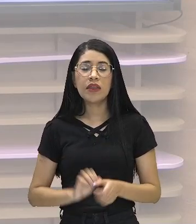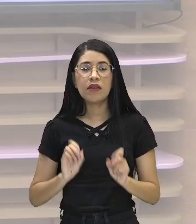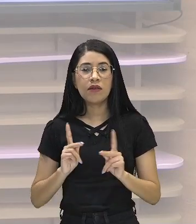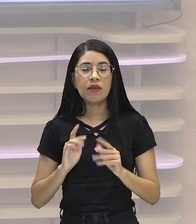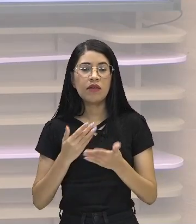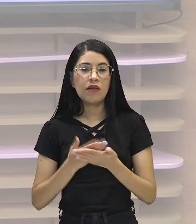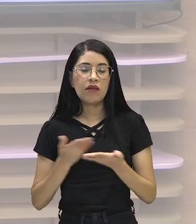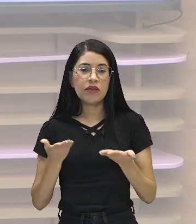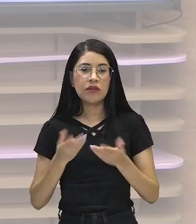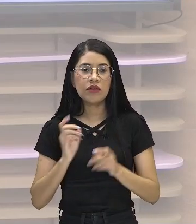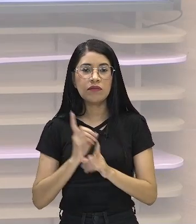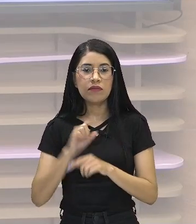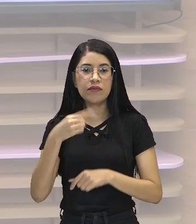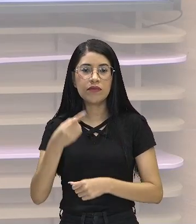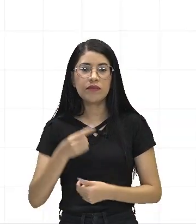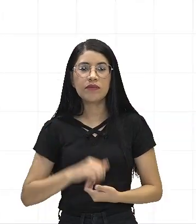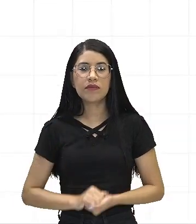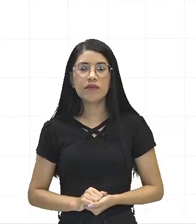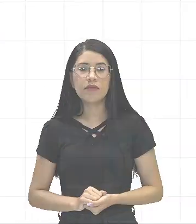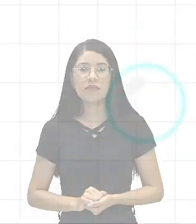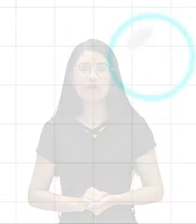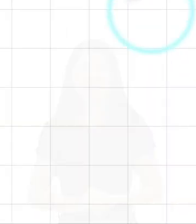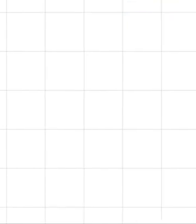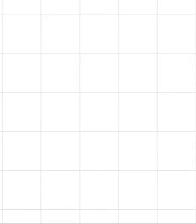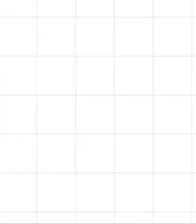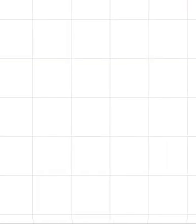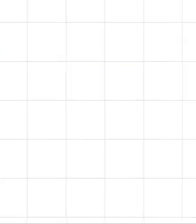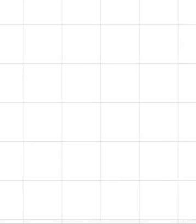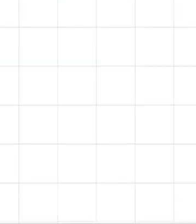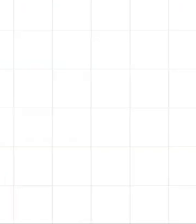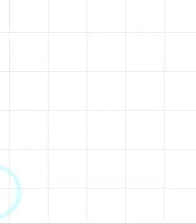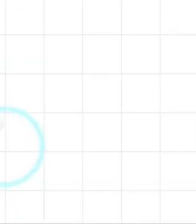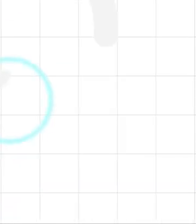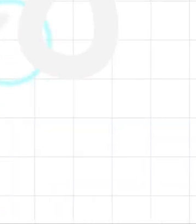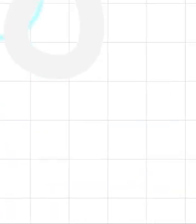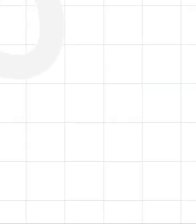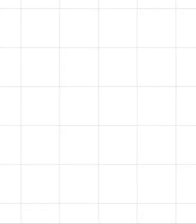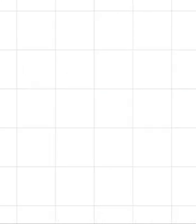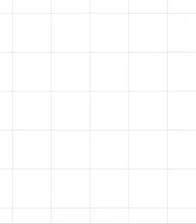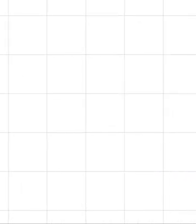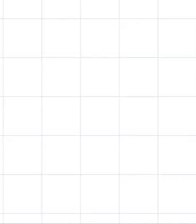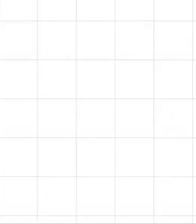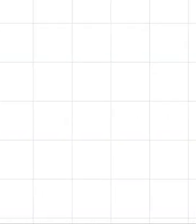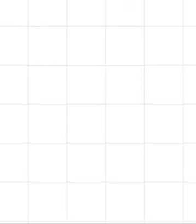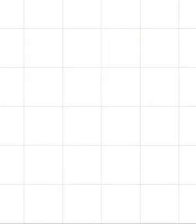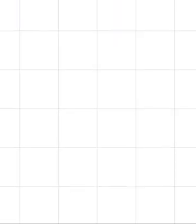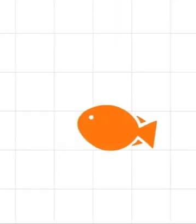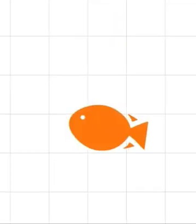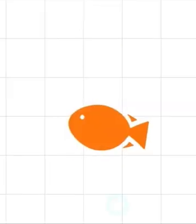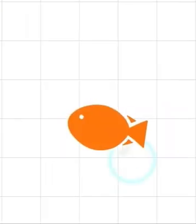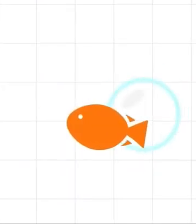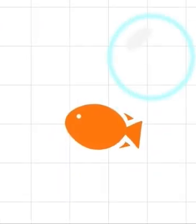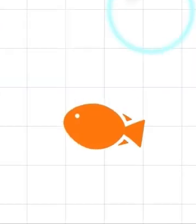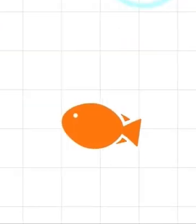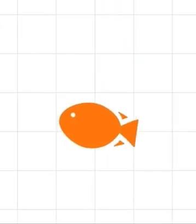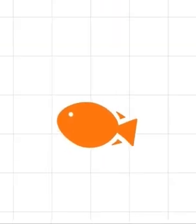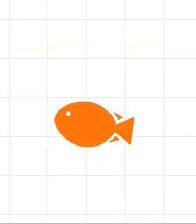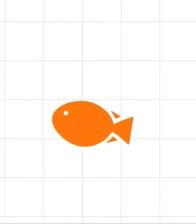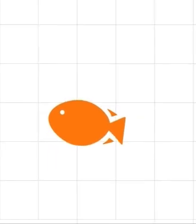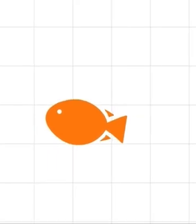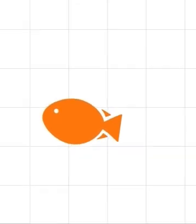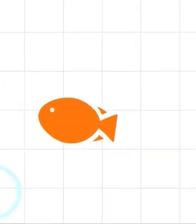colonial. Isso era possível devido ao Pacto Colonial. A colônia só podia fazer comércio com a sua metrópole. As